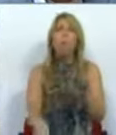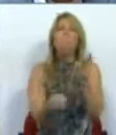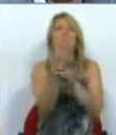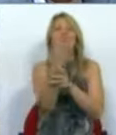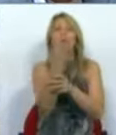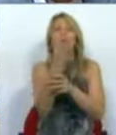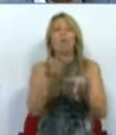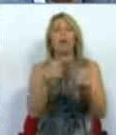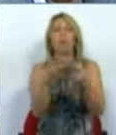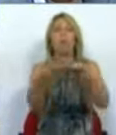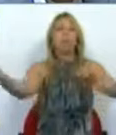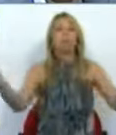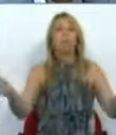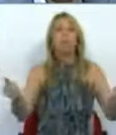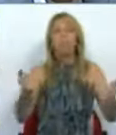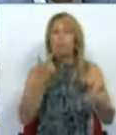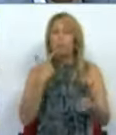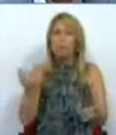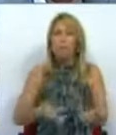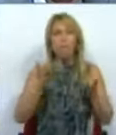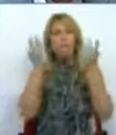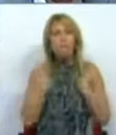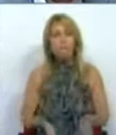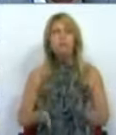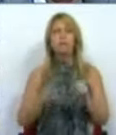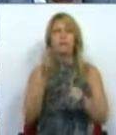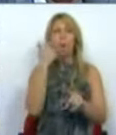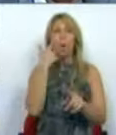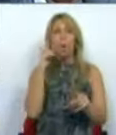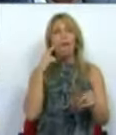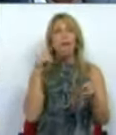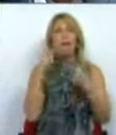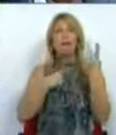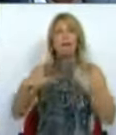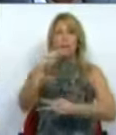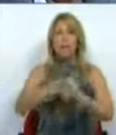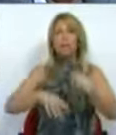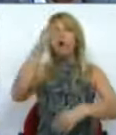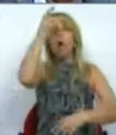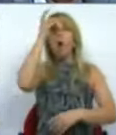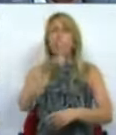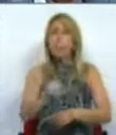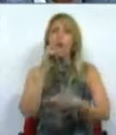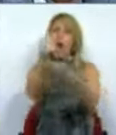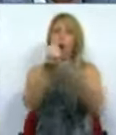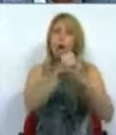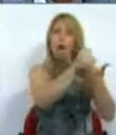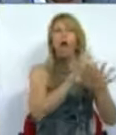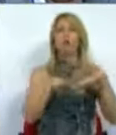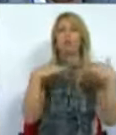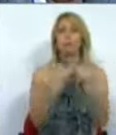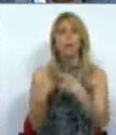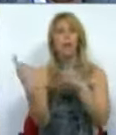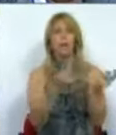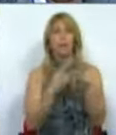si mesmo. Ele deve, outro sim, beber do conhecimento das críticas, das sugestões e dos contributos da sociedade, do